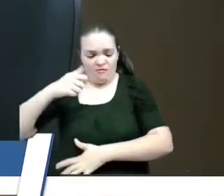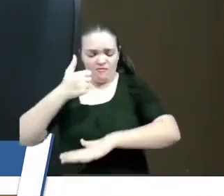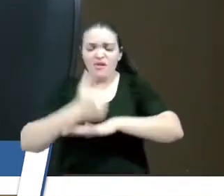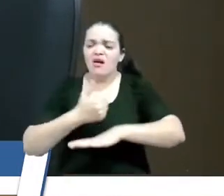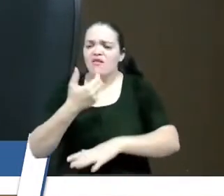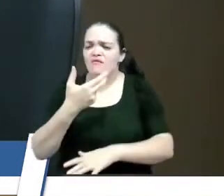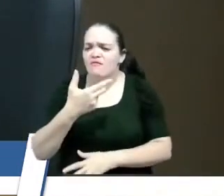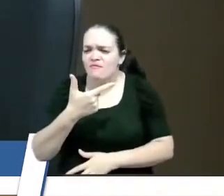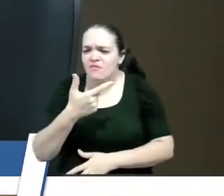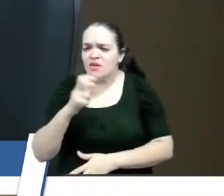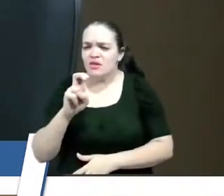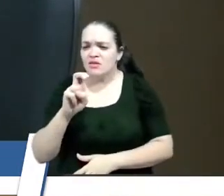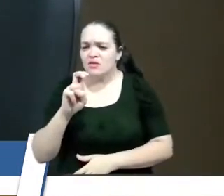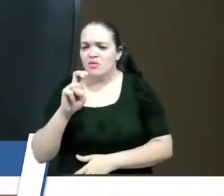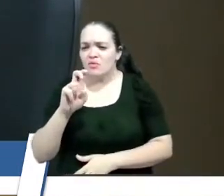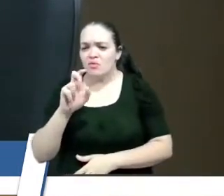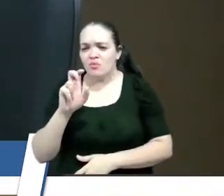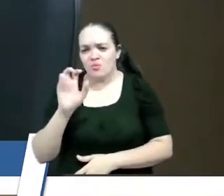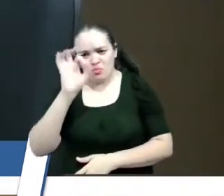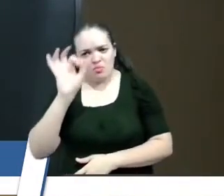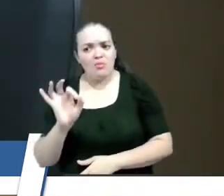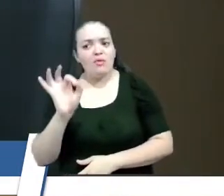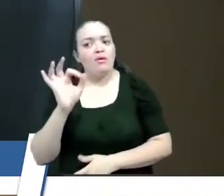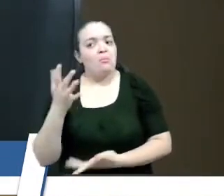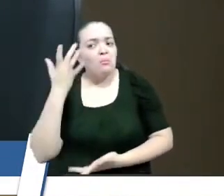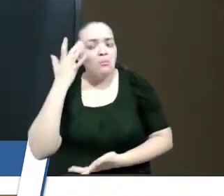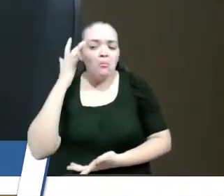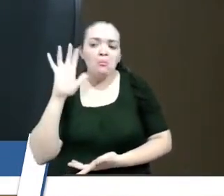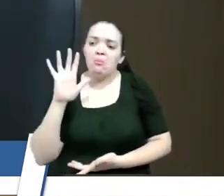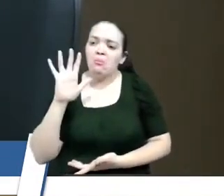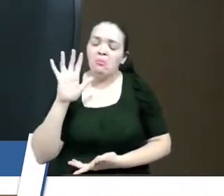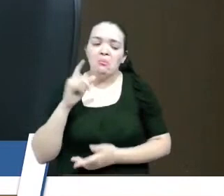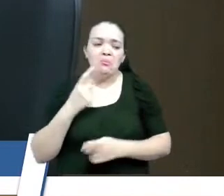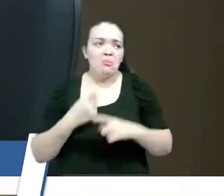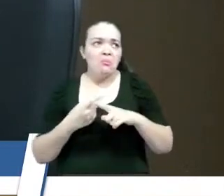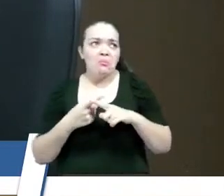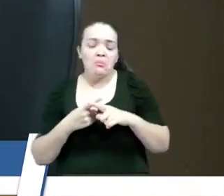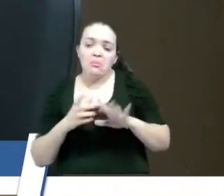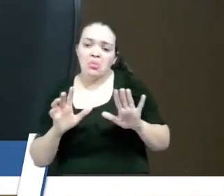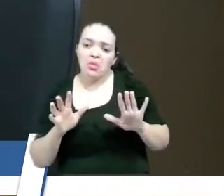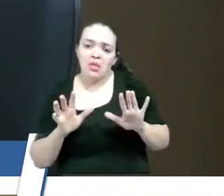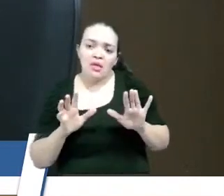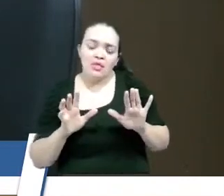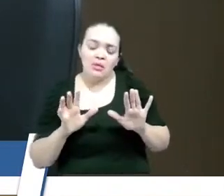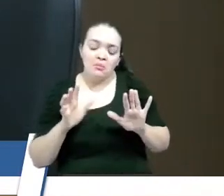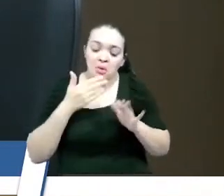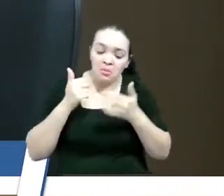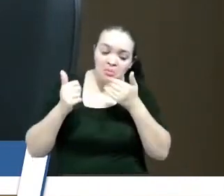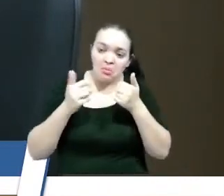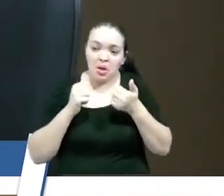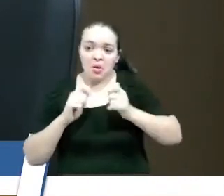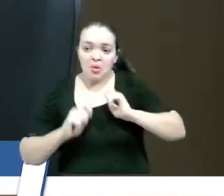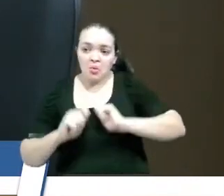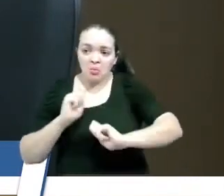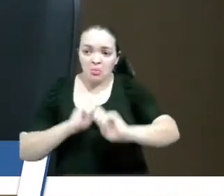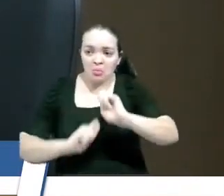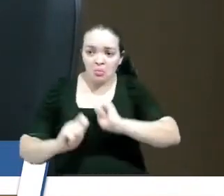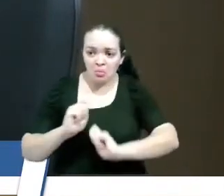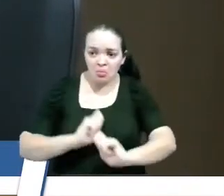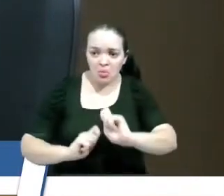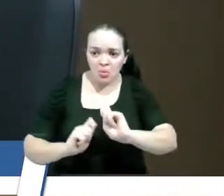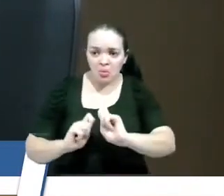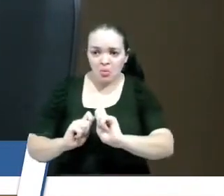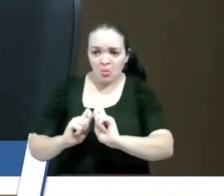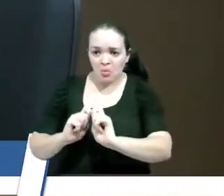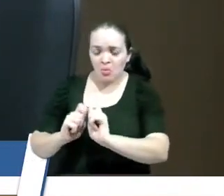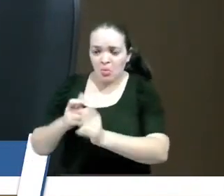25,25% de elevação. Não sei se é para ter uma folguinha no orçamento, que pela execução que nós vimos aqui foi muito apertada,